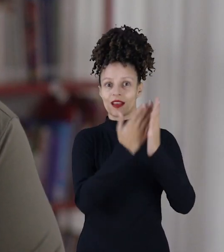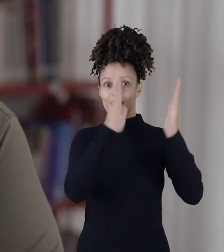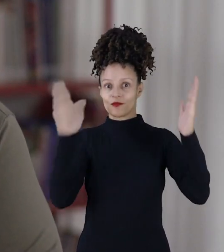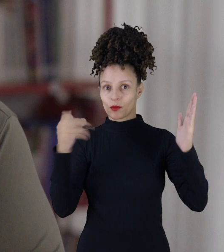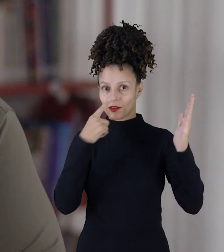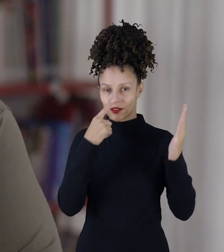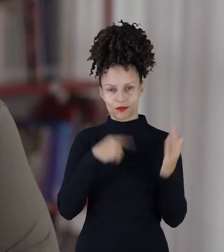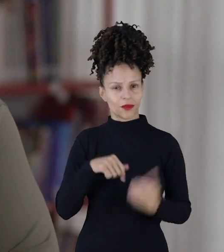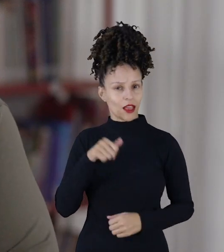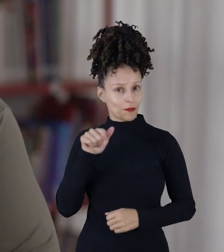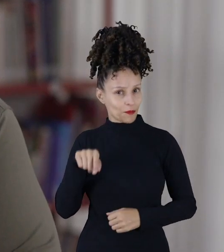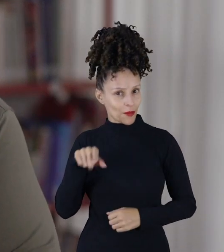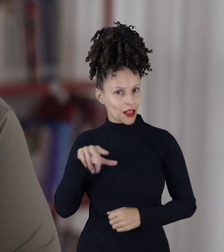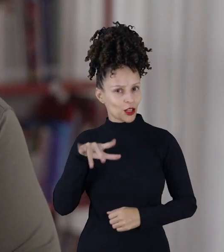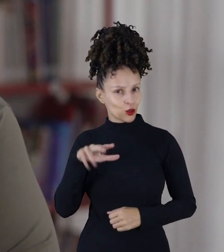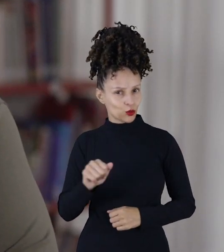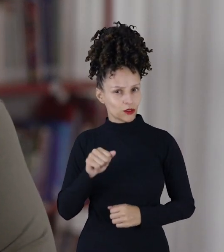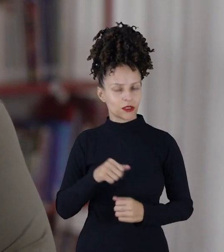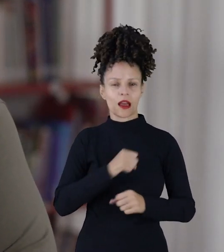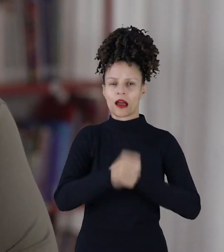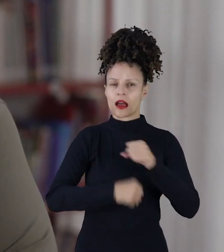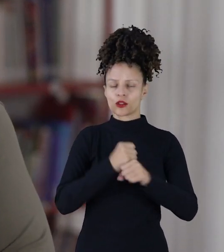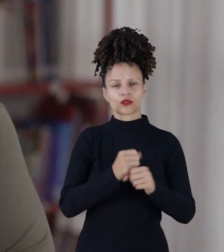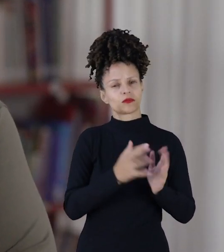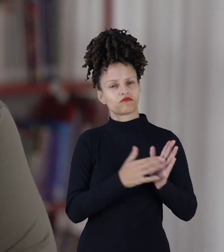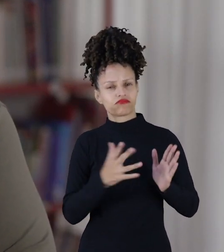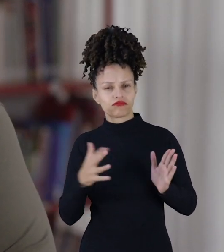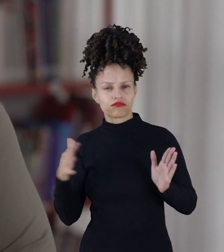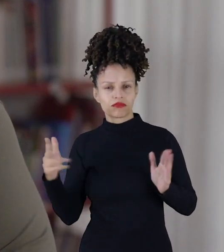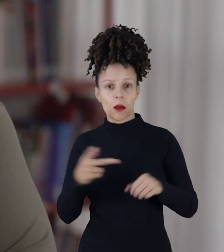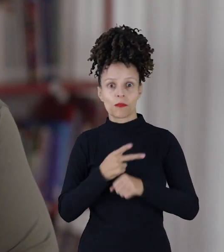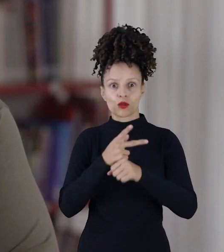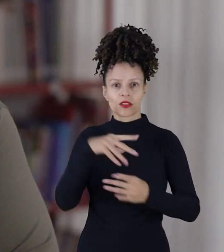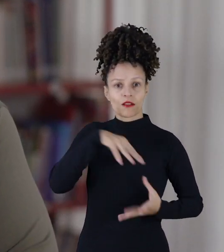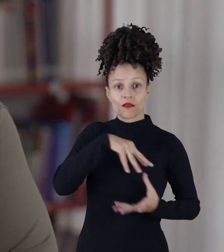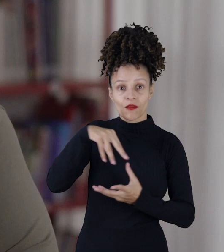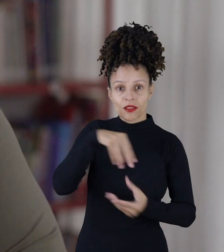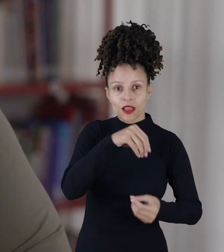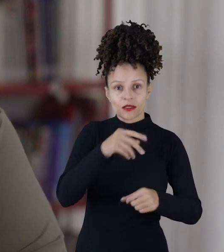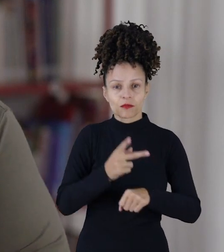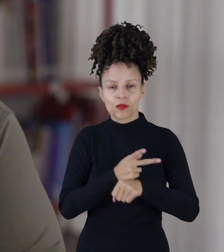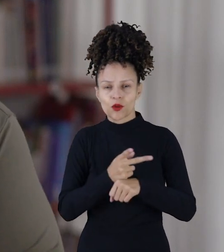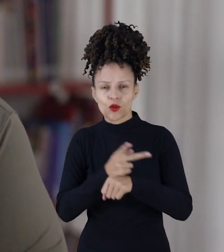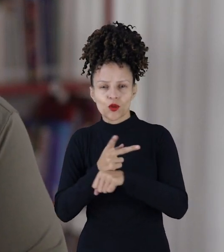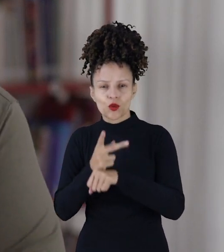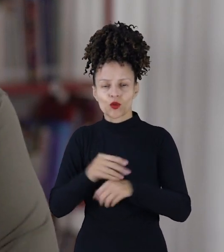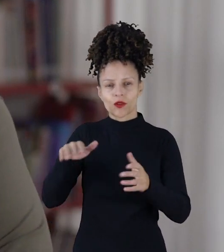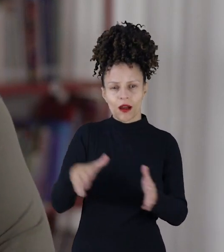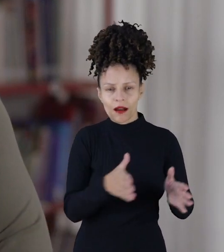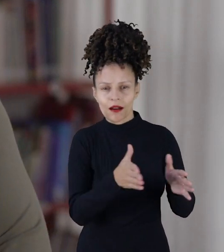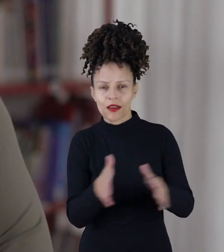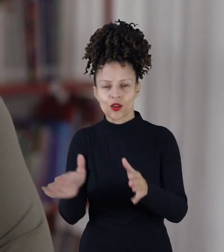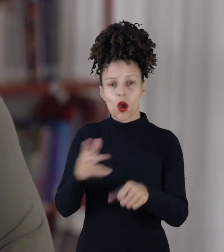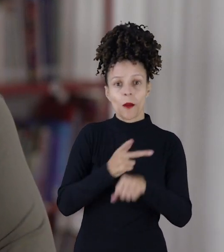preferidos. Muito caminhou Lúcia enquanto passavam-se os anos. Na busca de fantasmas, caminhou pelos rochedos sobre